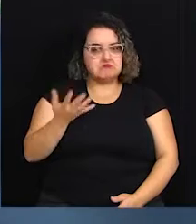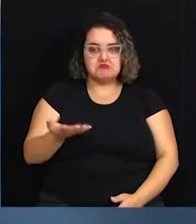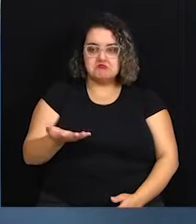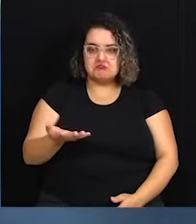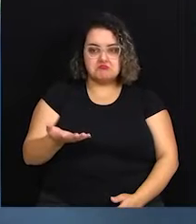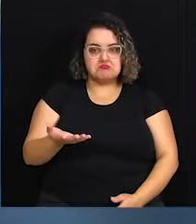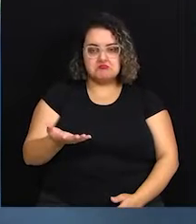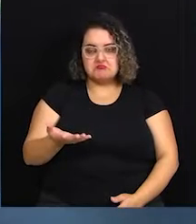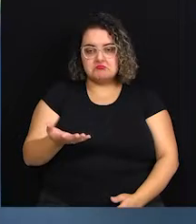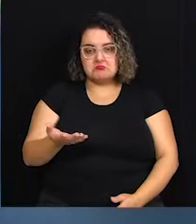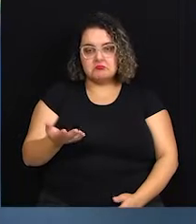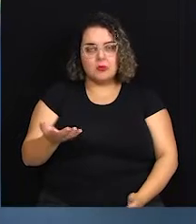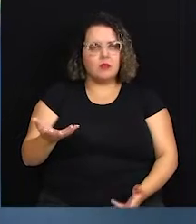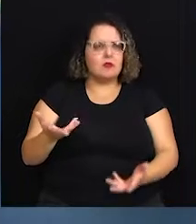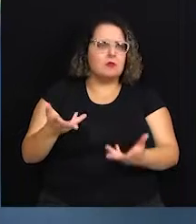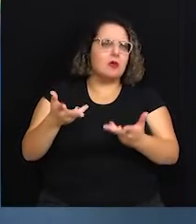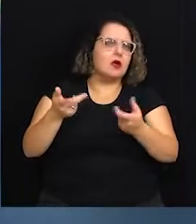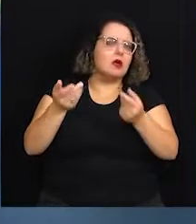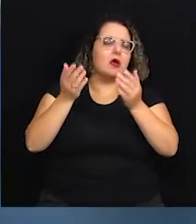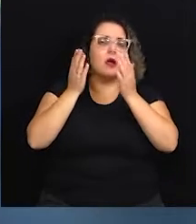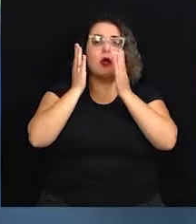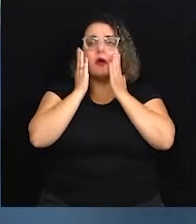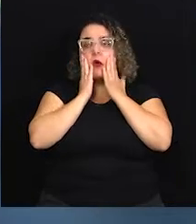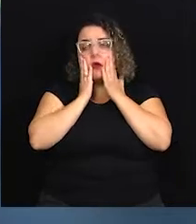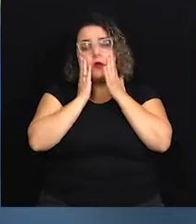E fiquei assim encantada,